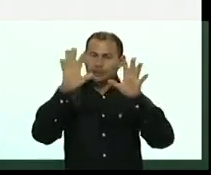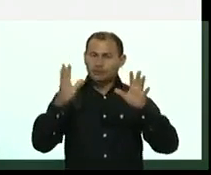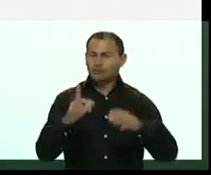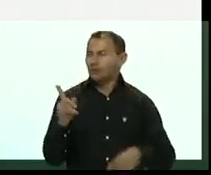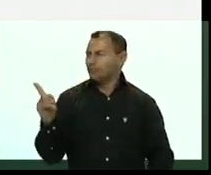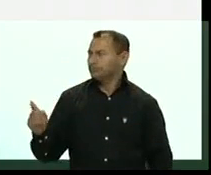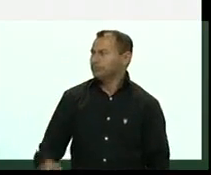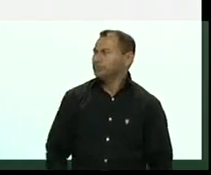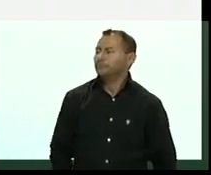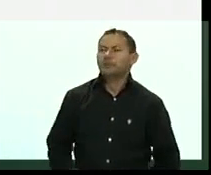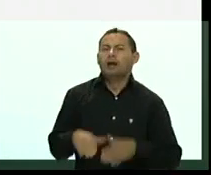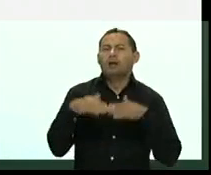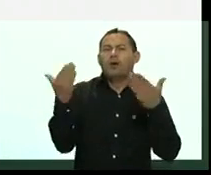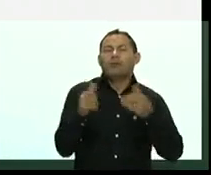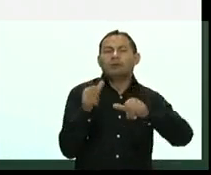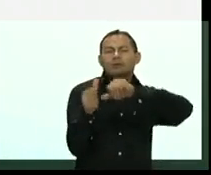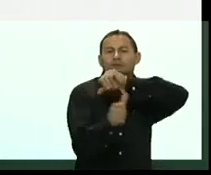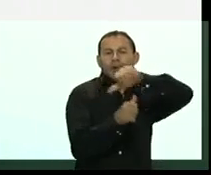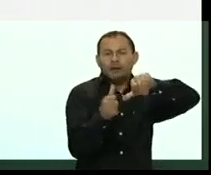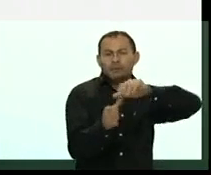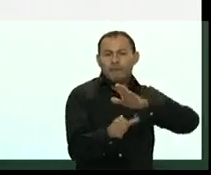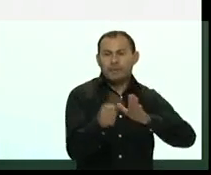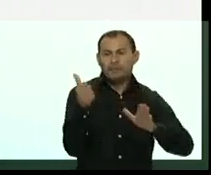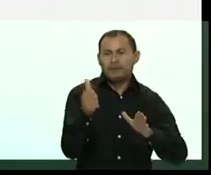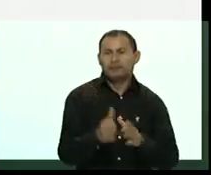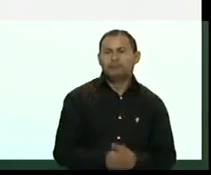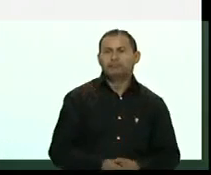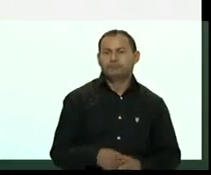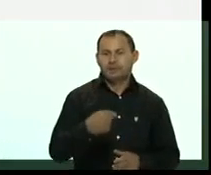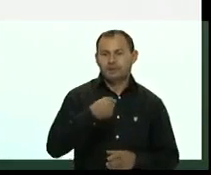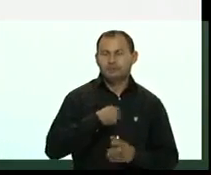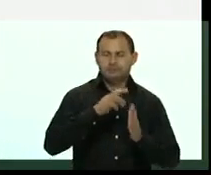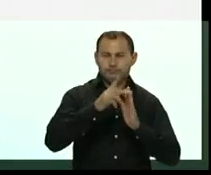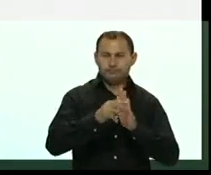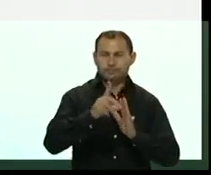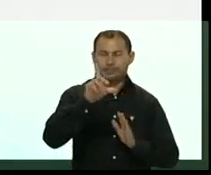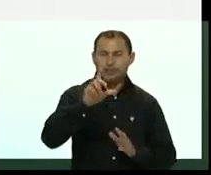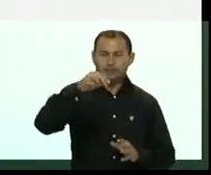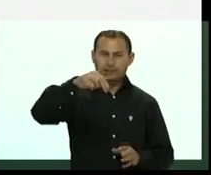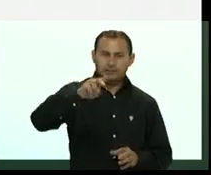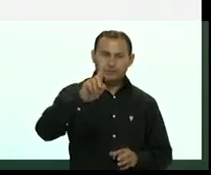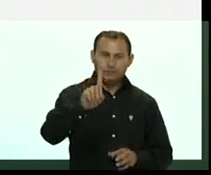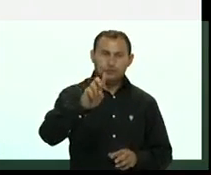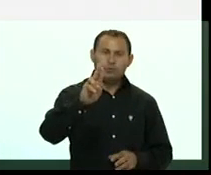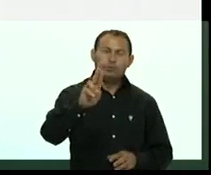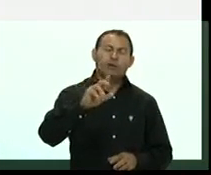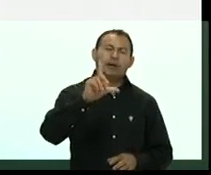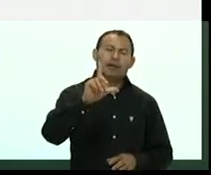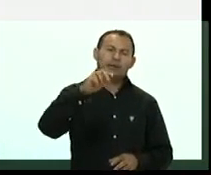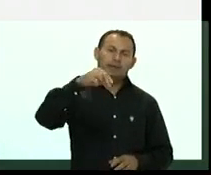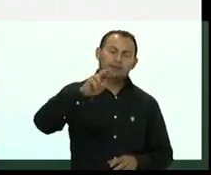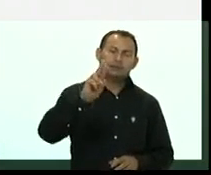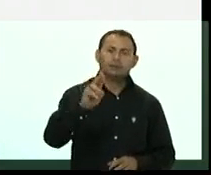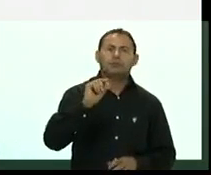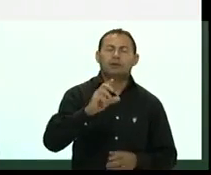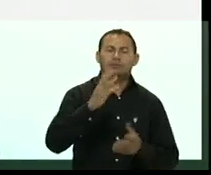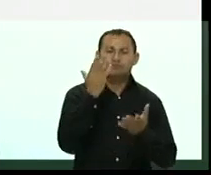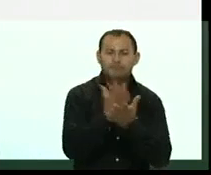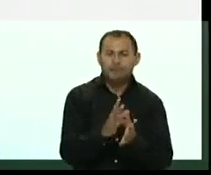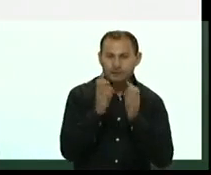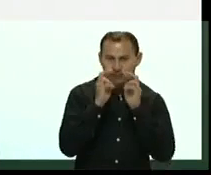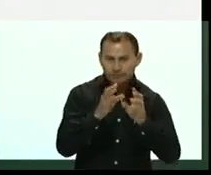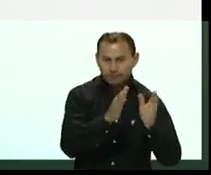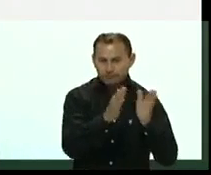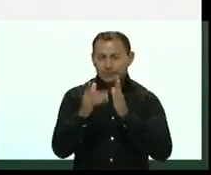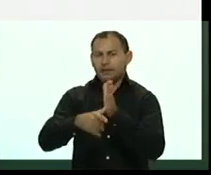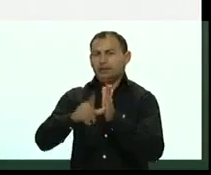você. Qual que é essa troca? Primeiro de tudo, se eu vou derivar o ln de u, quem que é a derivada do ln que a gente acabou de ver no